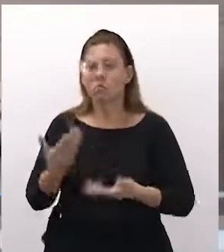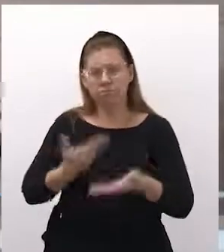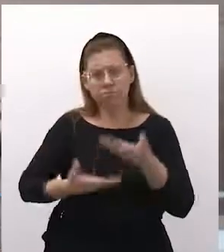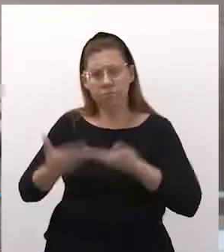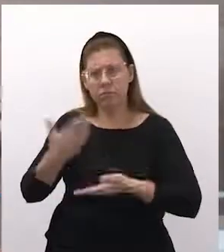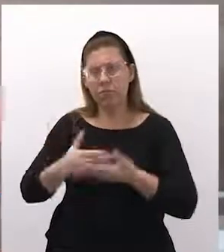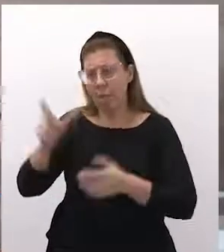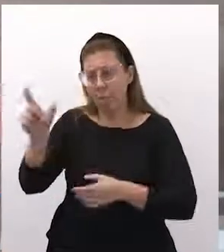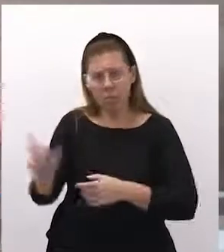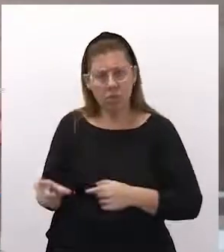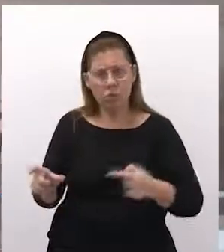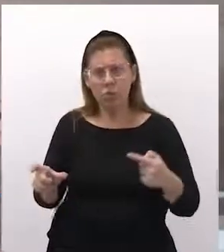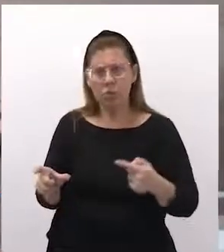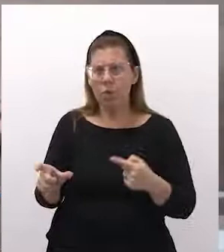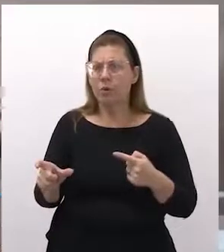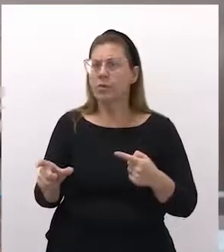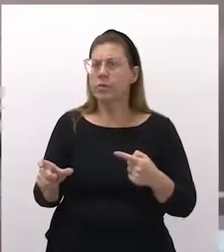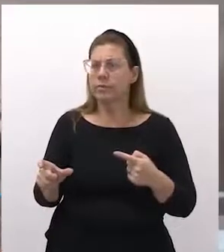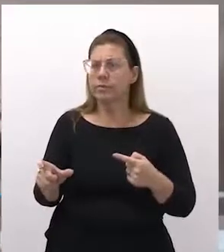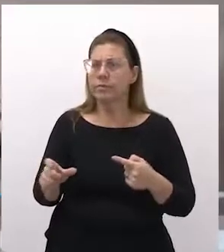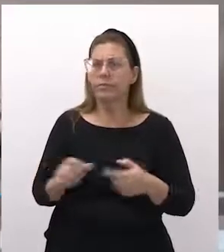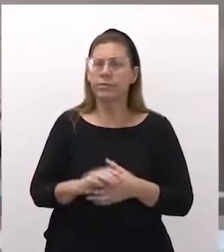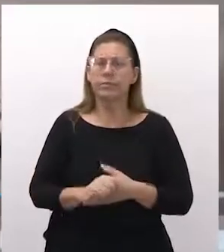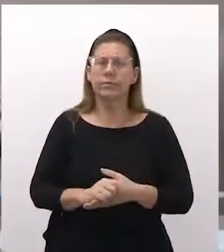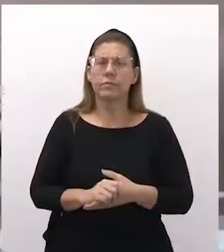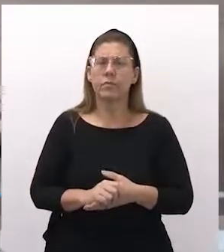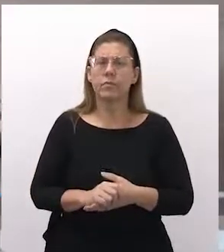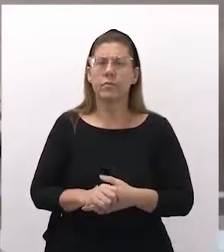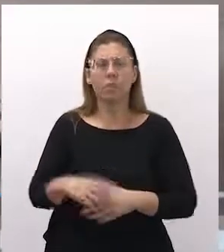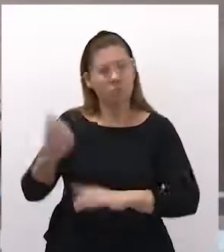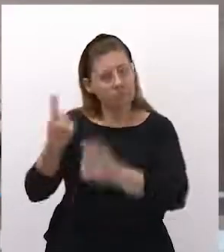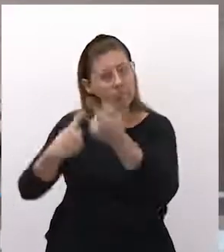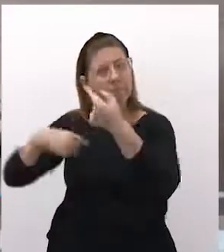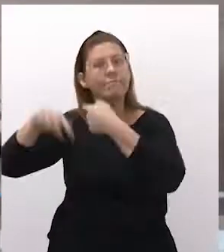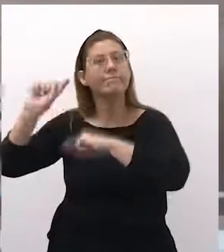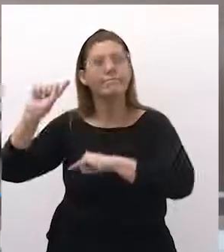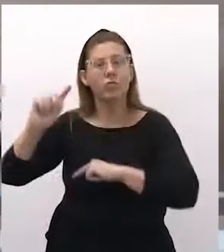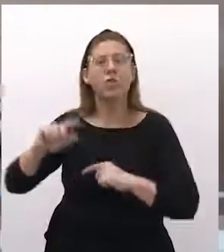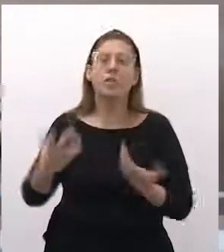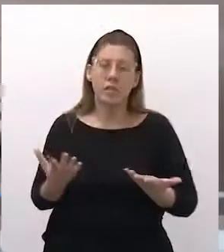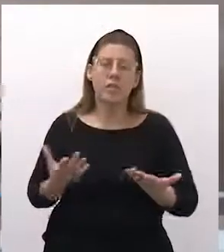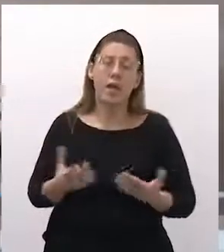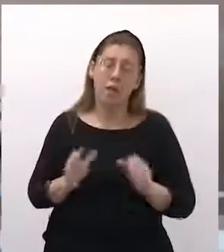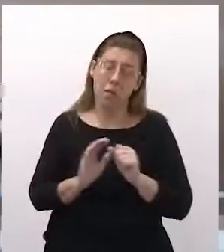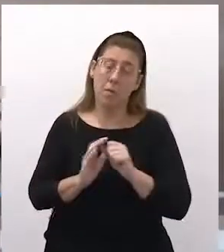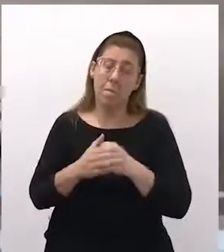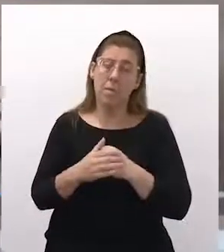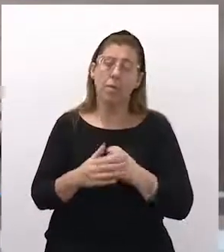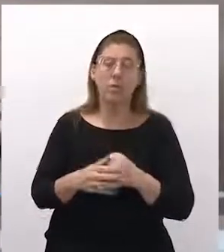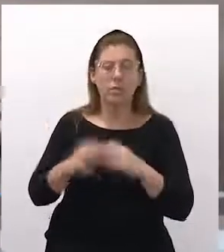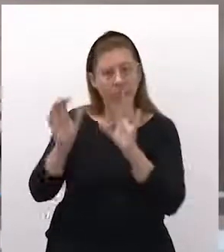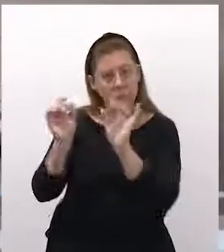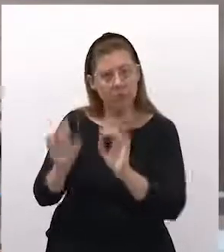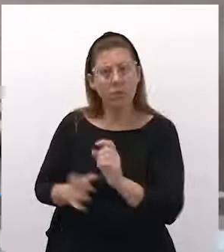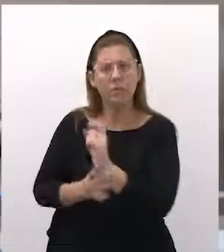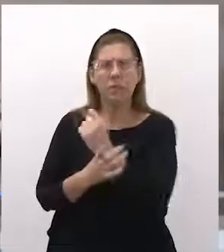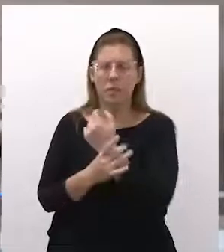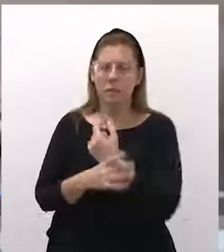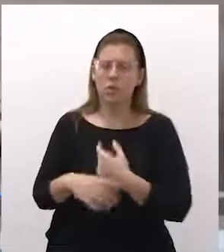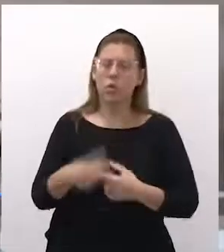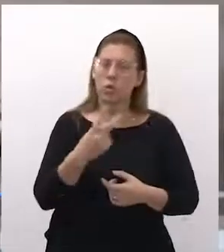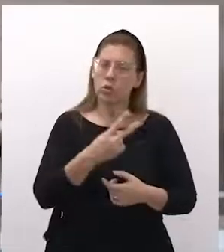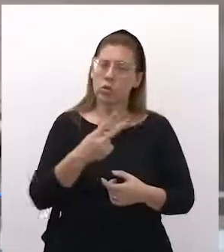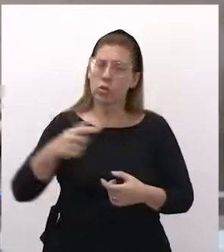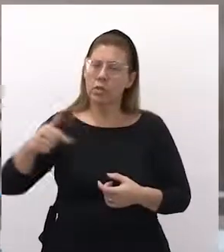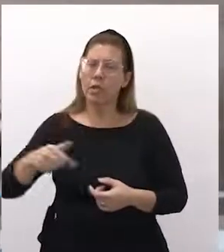são sujeitos, os sujeitos que estão nessa categoria são sujeitos em desenvolvimento e, por isso, merece essa proteção especial que tem lá no artigo 227,